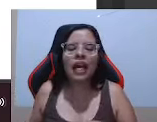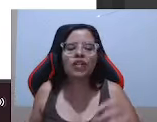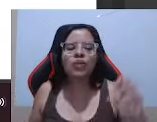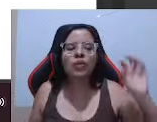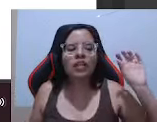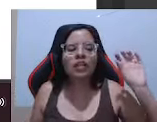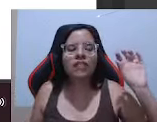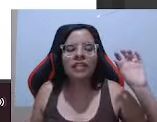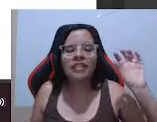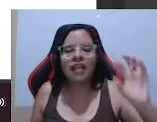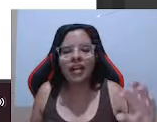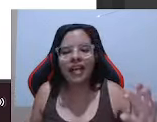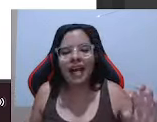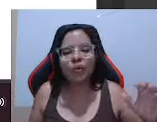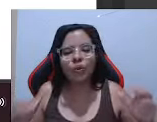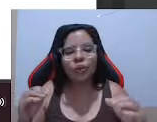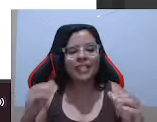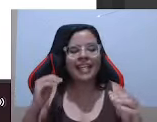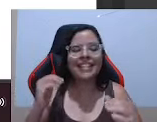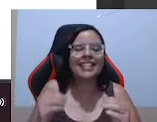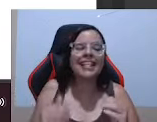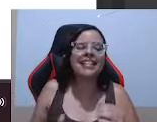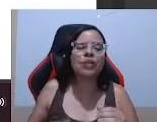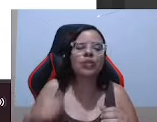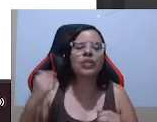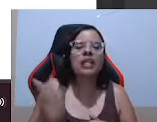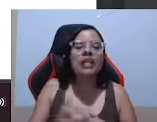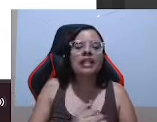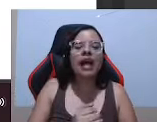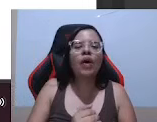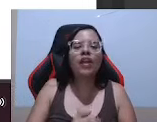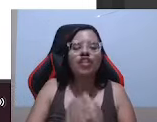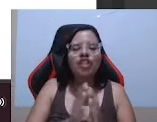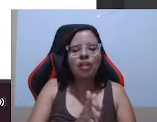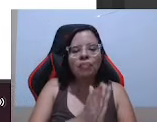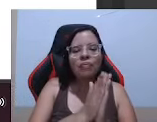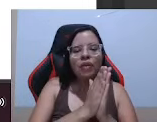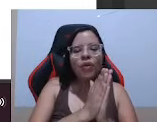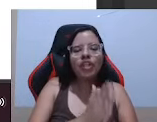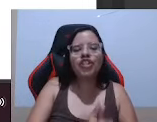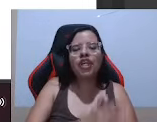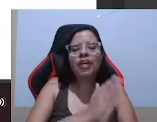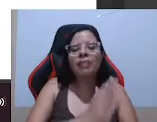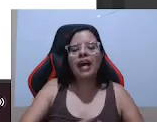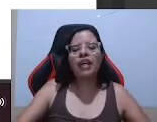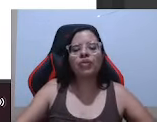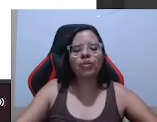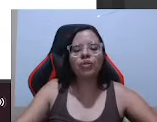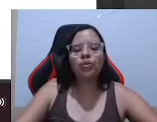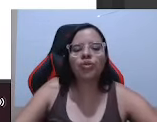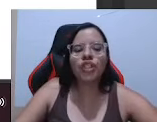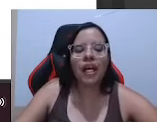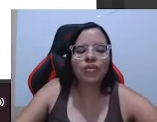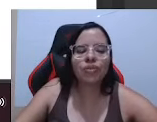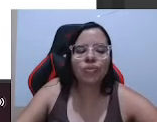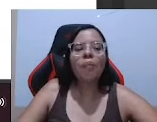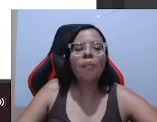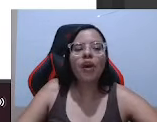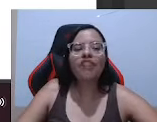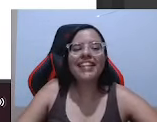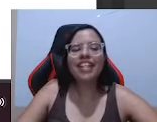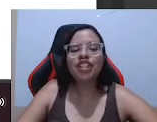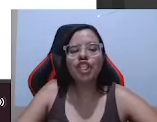estudo de caso e vai ser avaliado todos esses quesitos na hora de corrigirem aí o seu estudo de